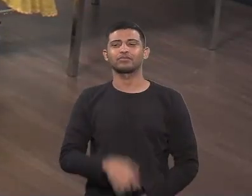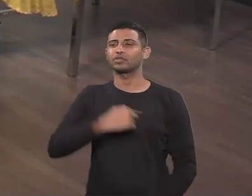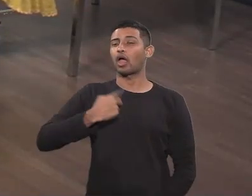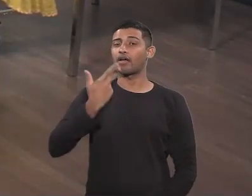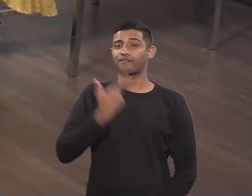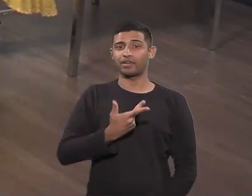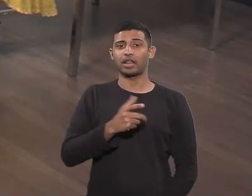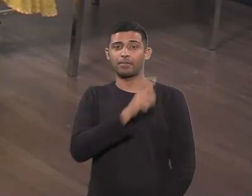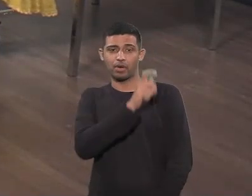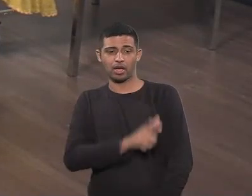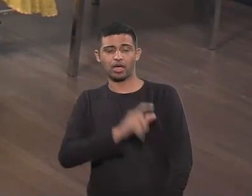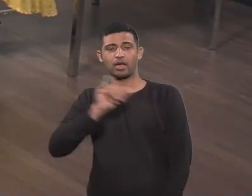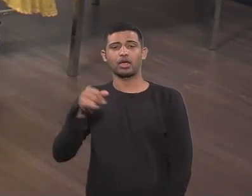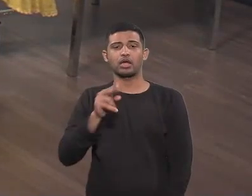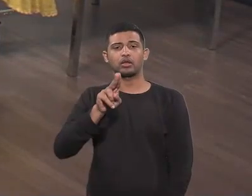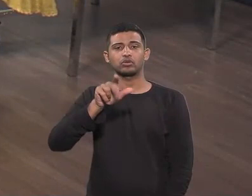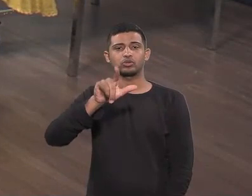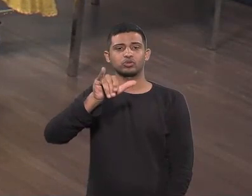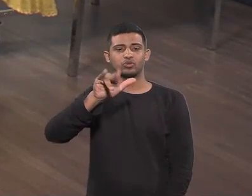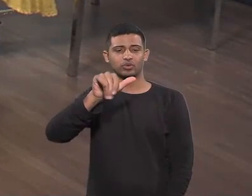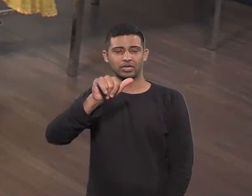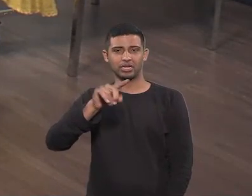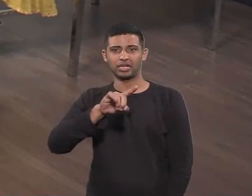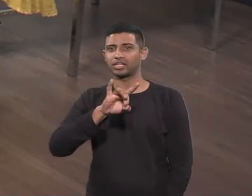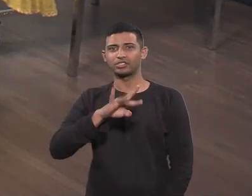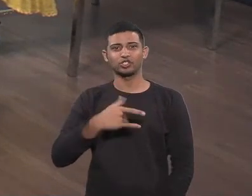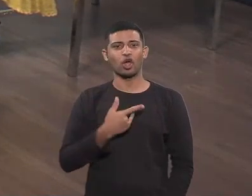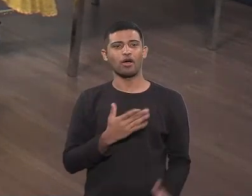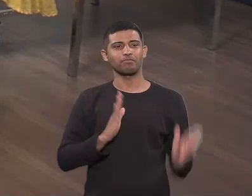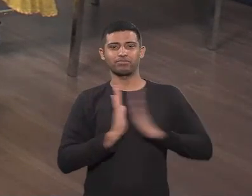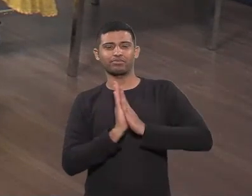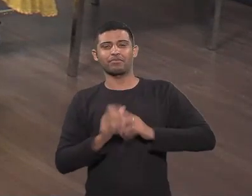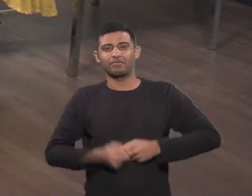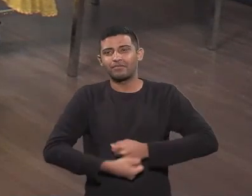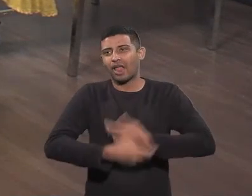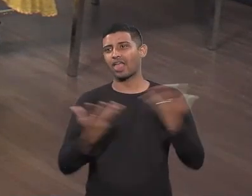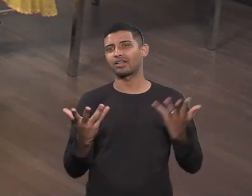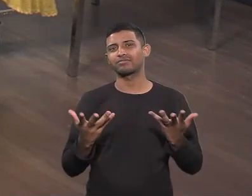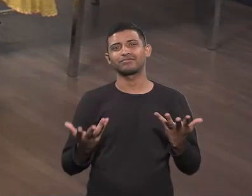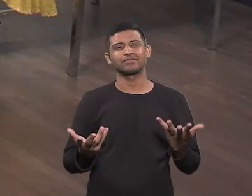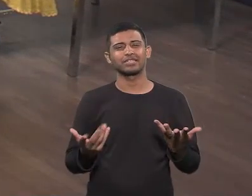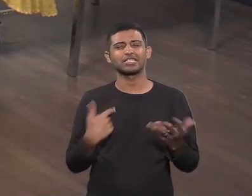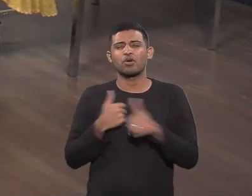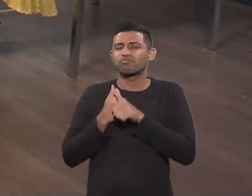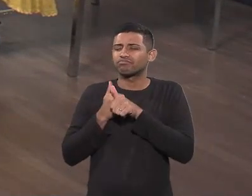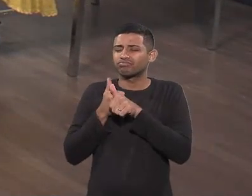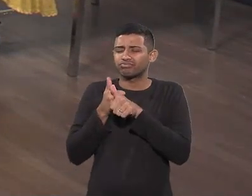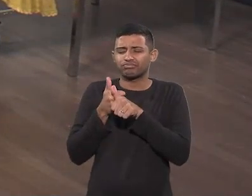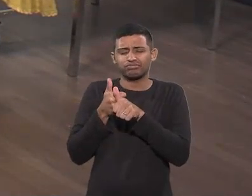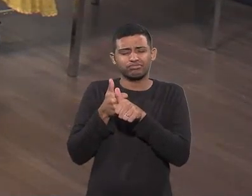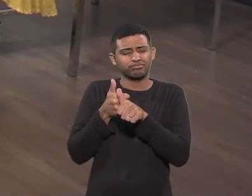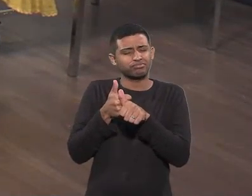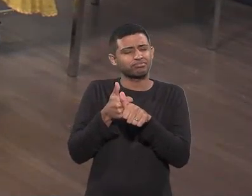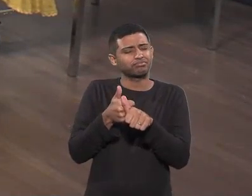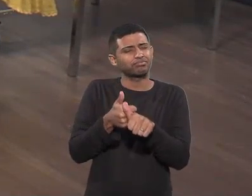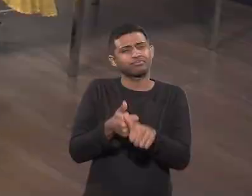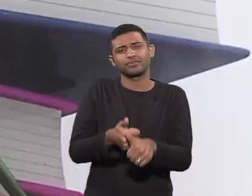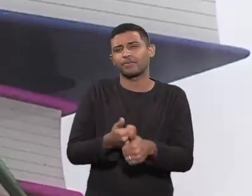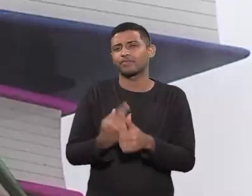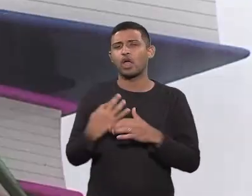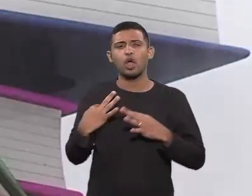que a Juliana viu só no lançamento, né, e eu acompanhei cada